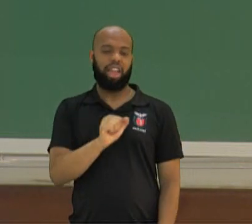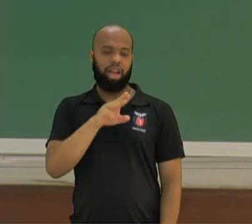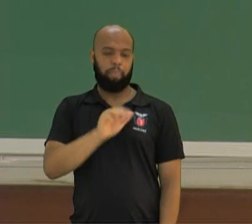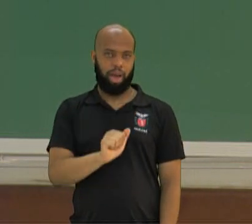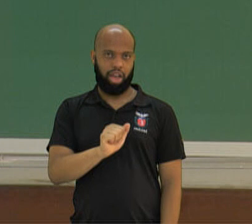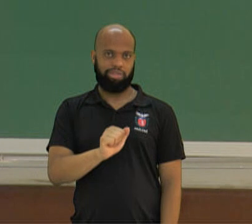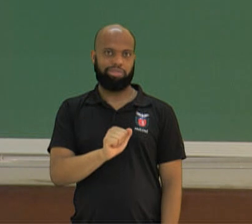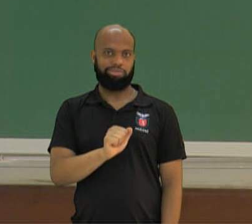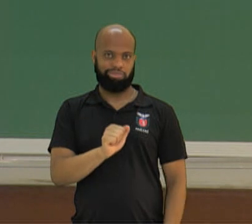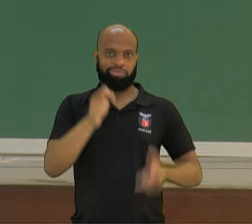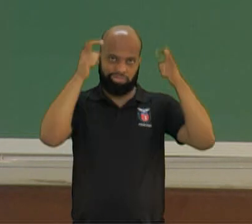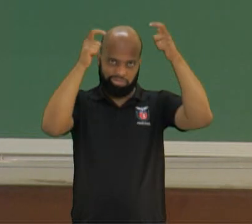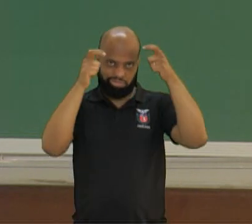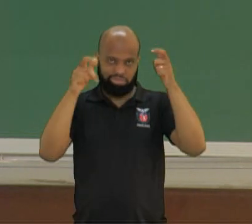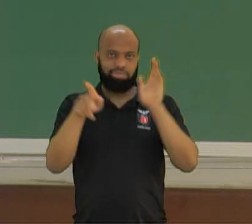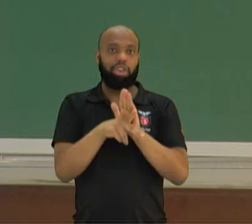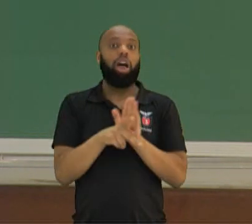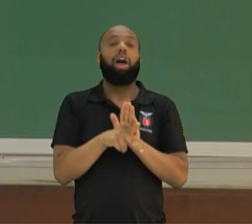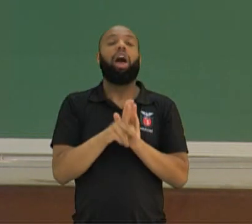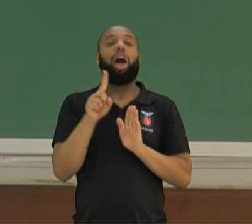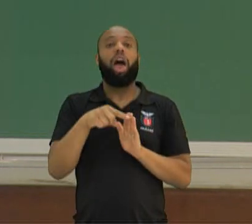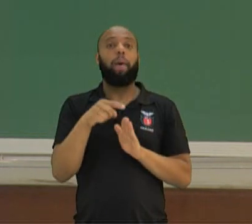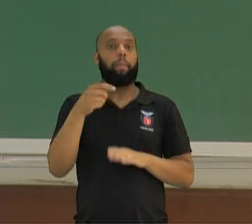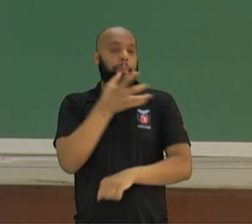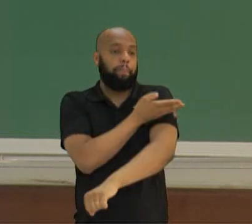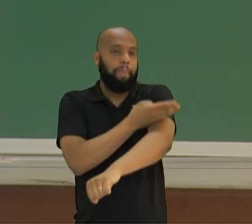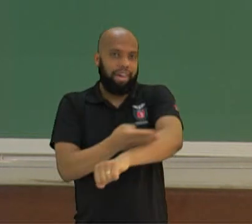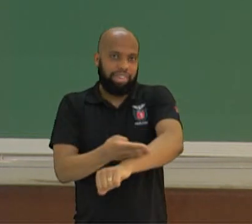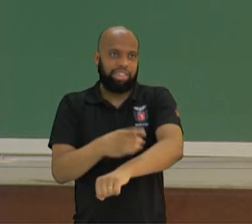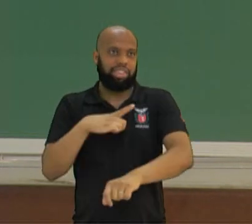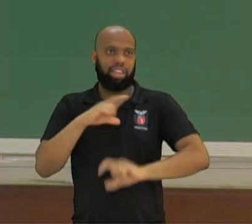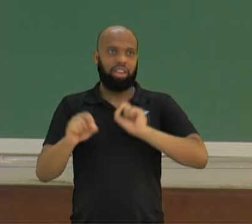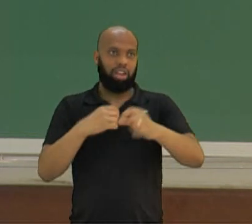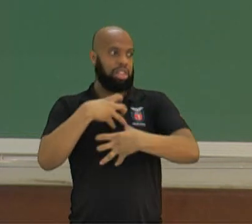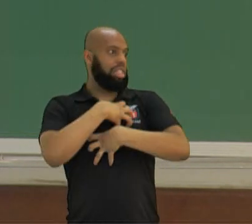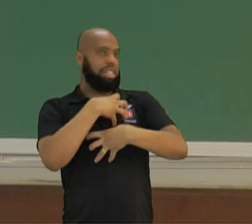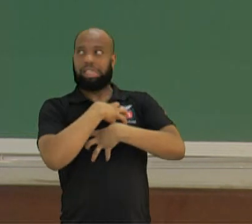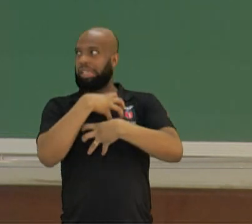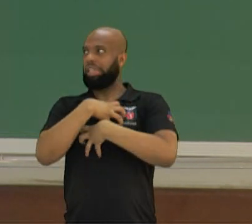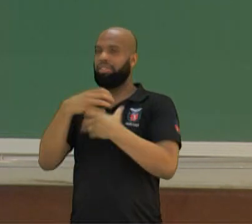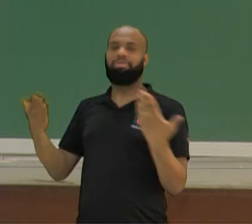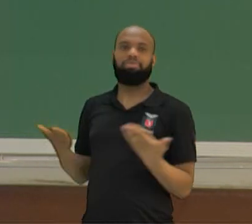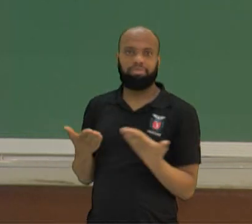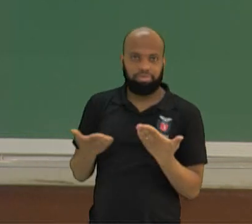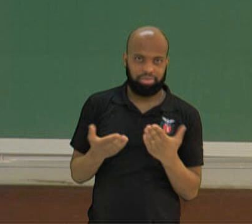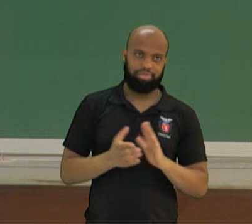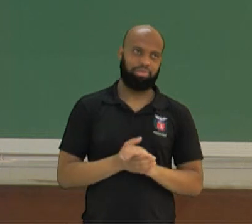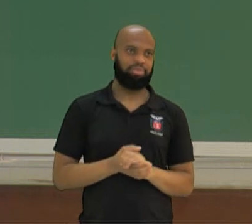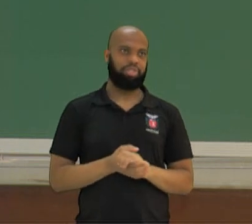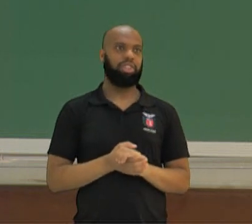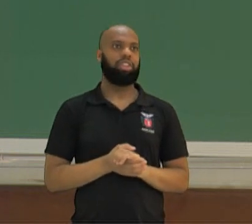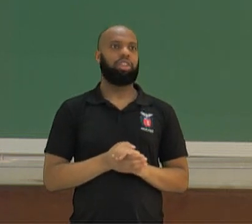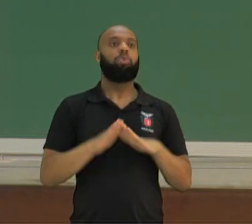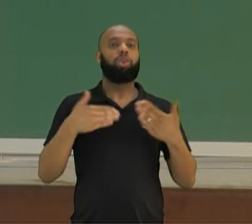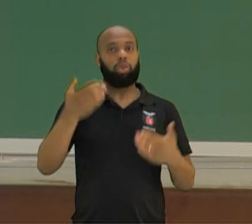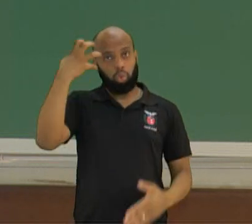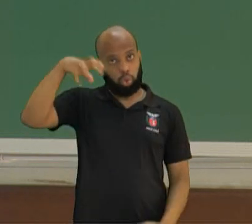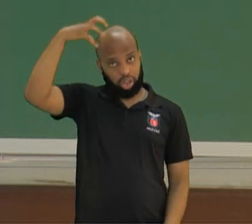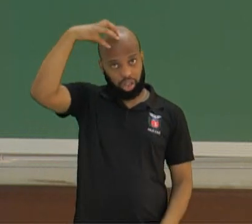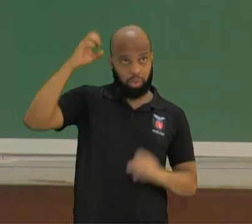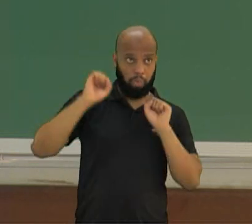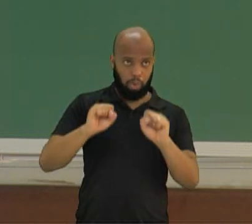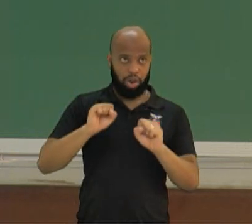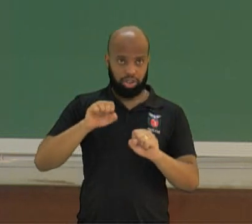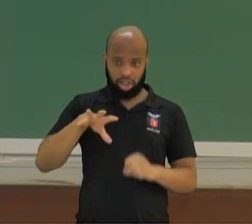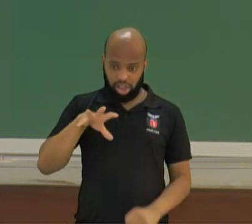o rei ele está sendo ameaçado diretamente por essa peça. Porém, o rei ele pode